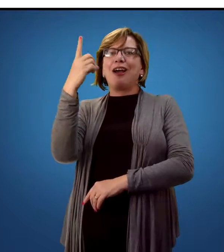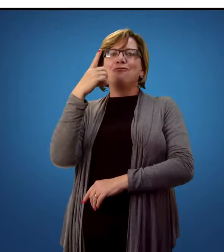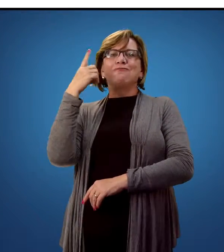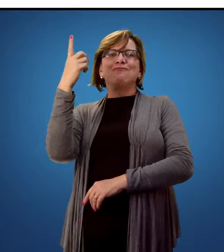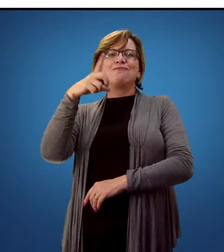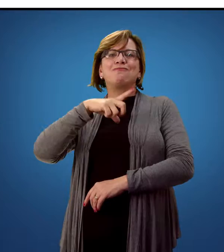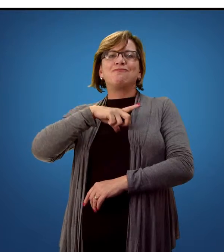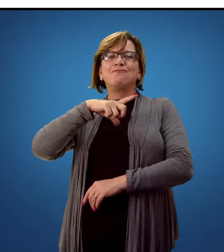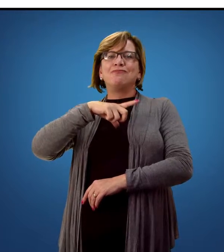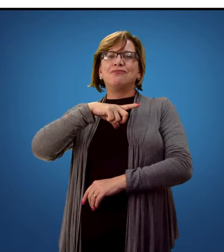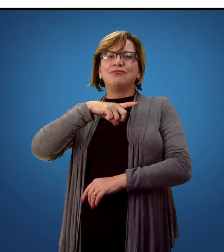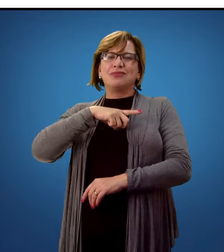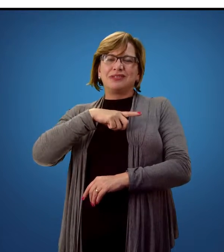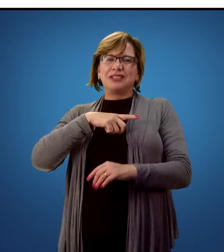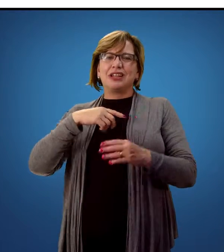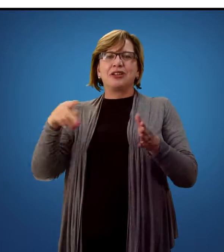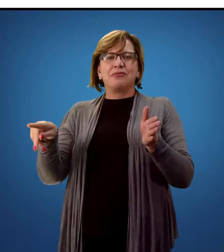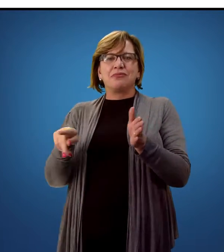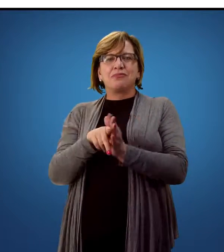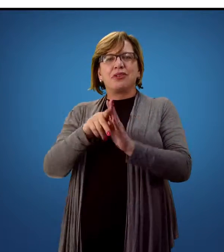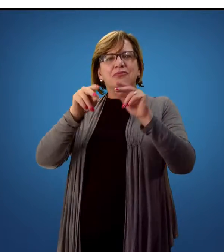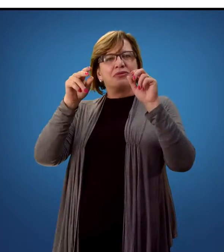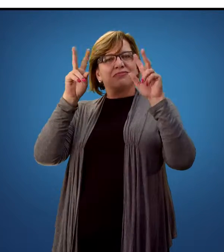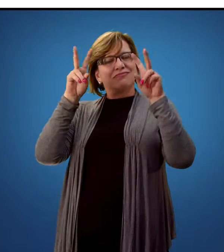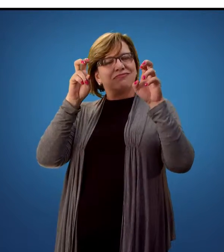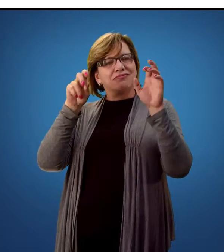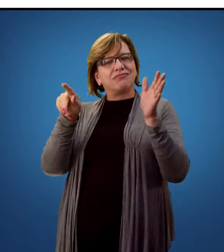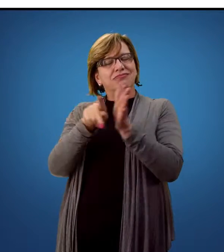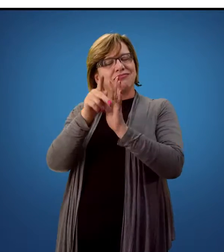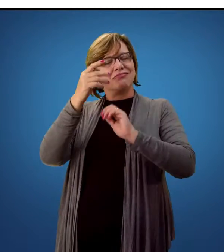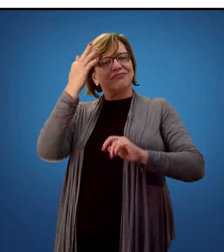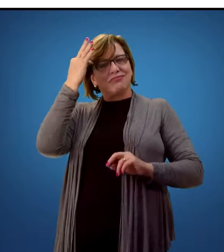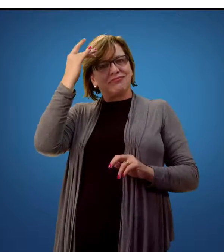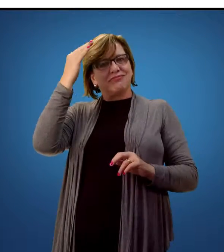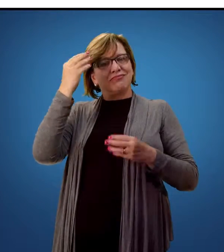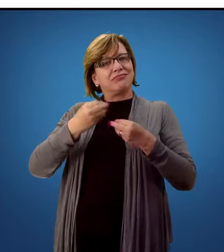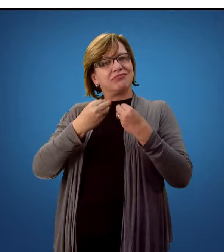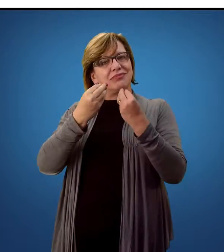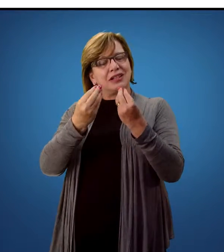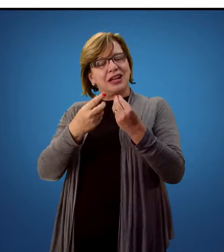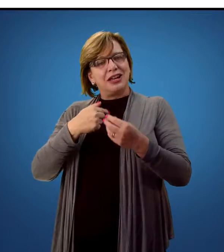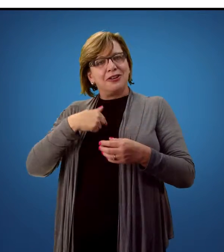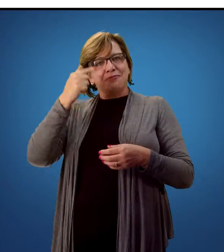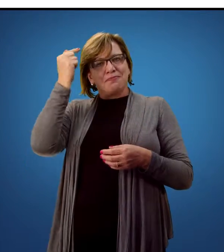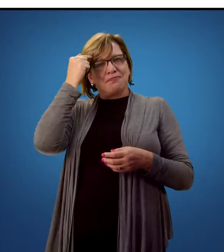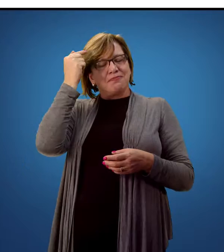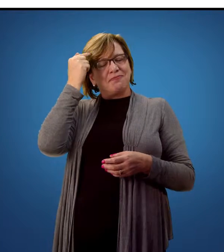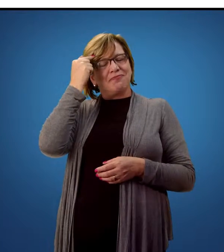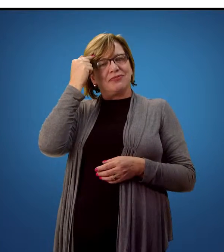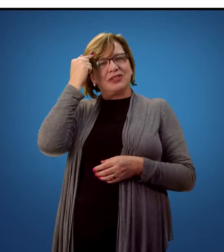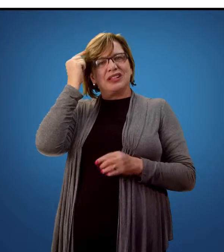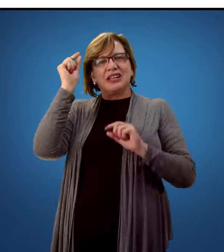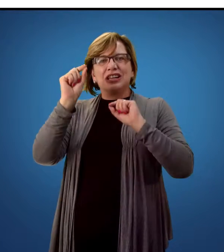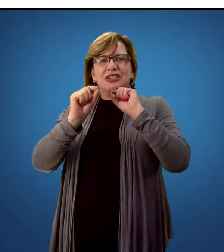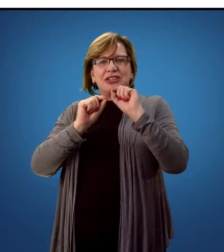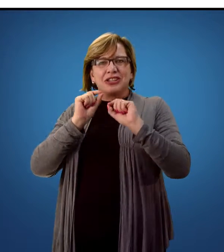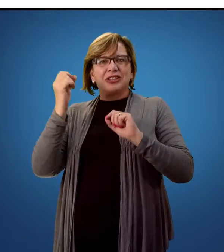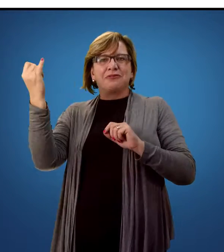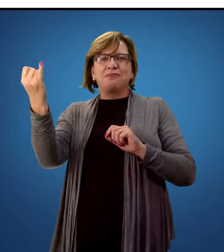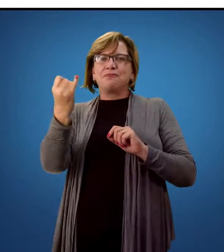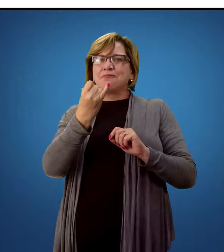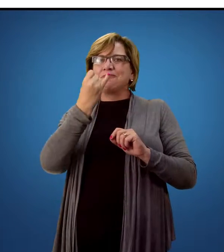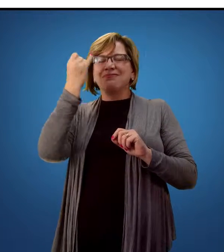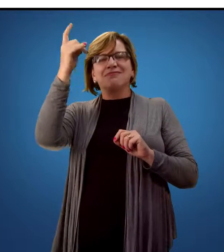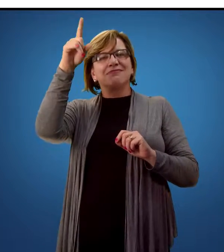a partir desses conteúdos que a filosofia oferece então eu penso que a aaa grande validade da